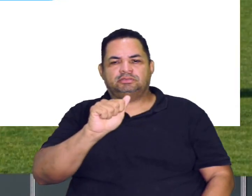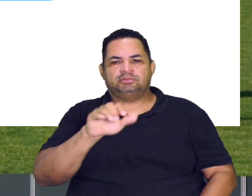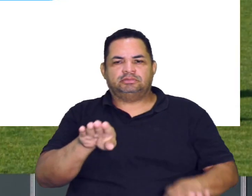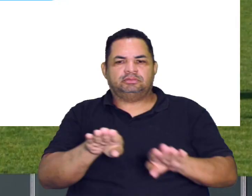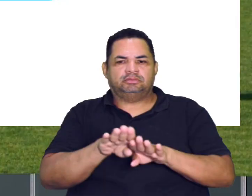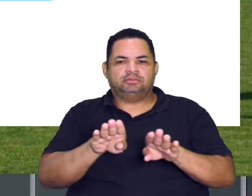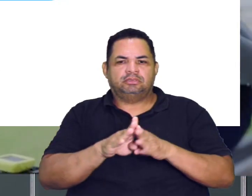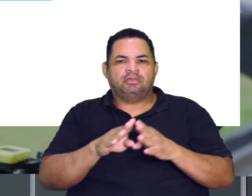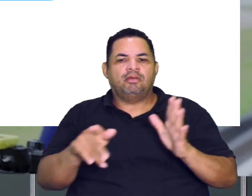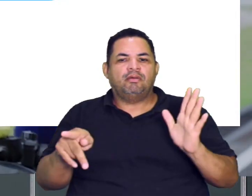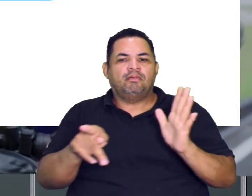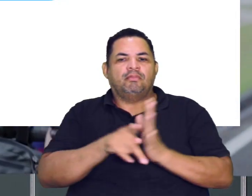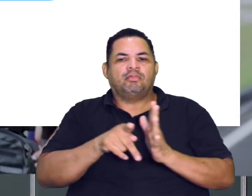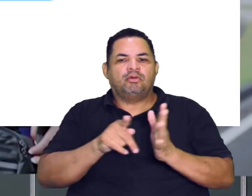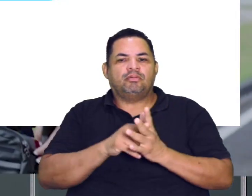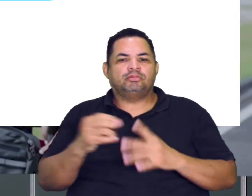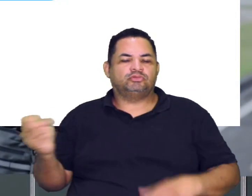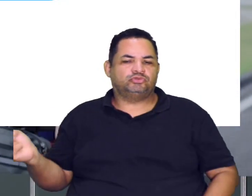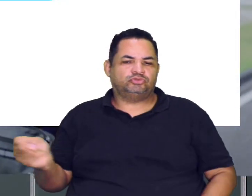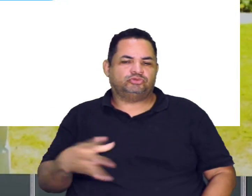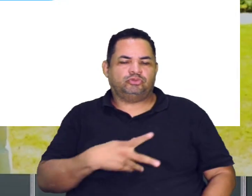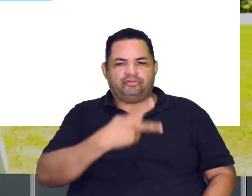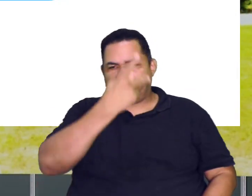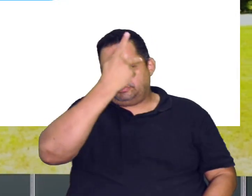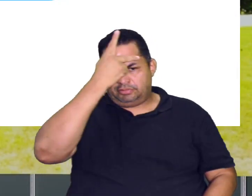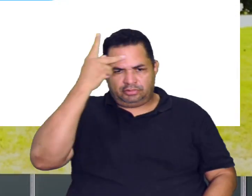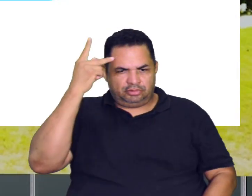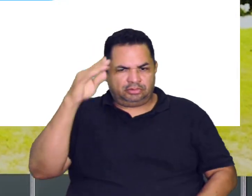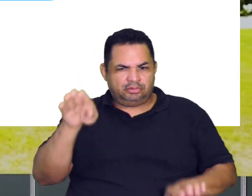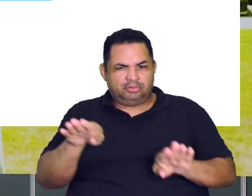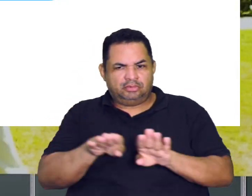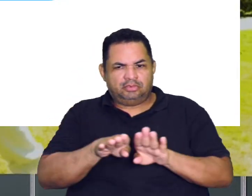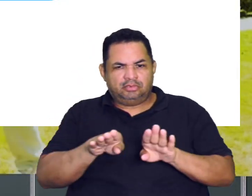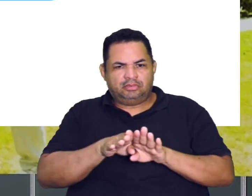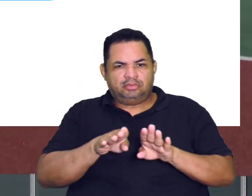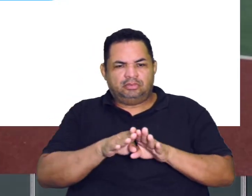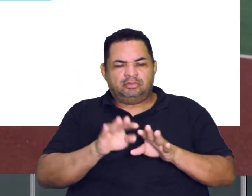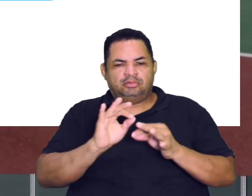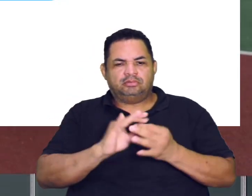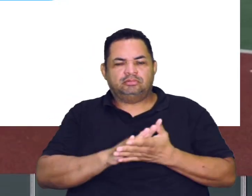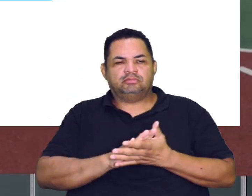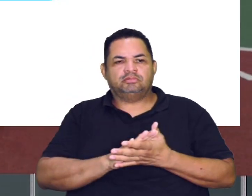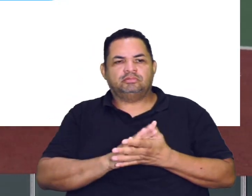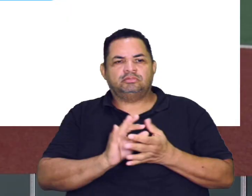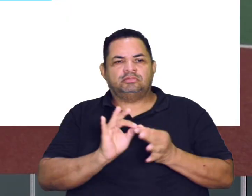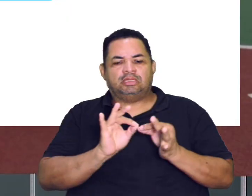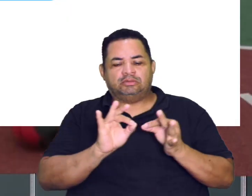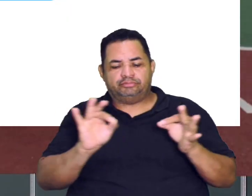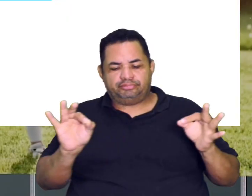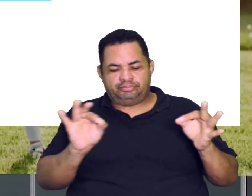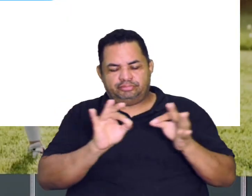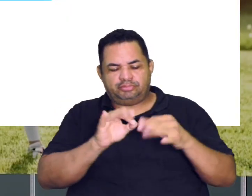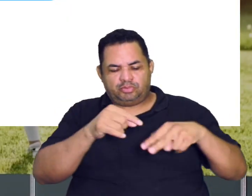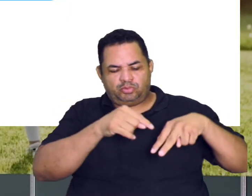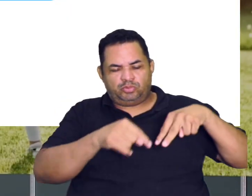do adolescente, e também tenho aí do comprimento do membro inferior. Então, se por exemplo a pessoa sofreu,